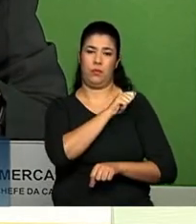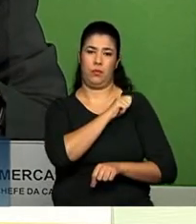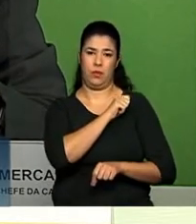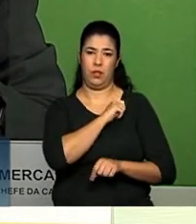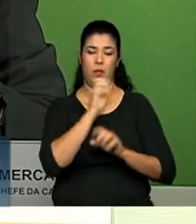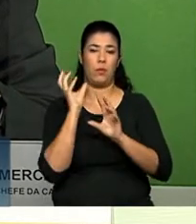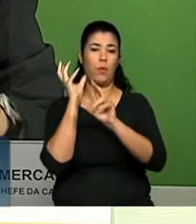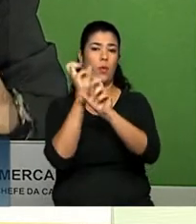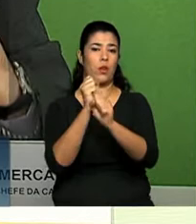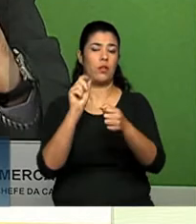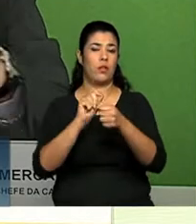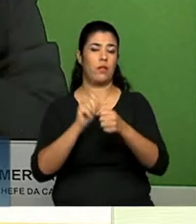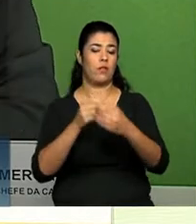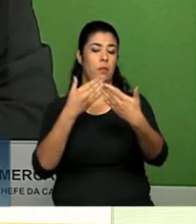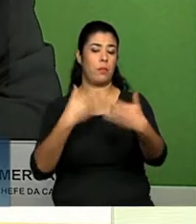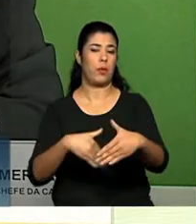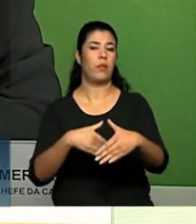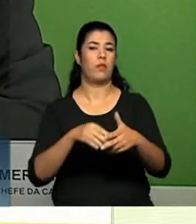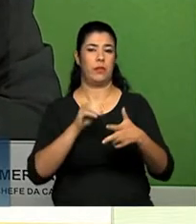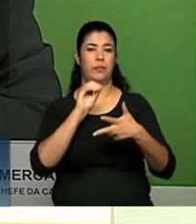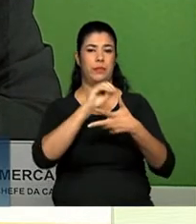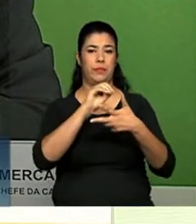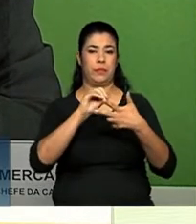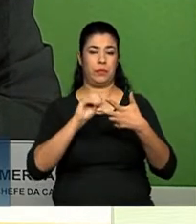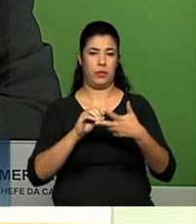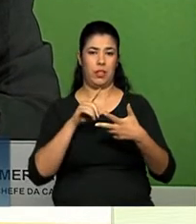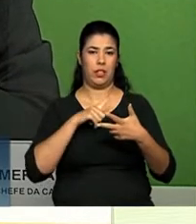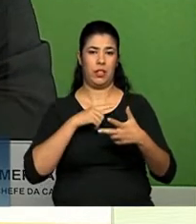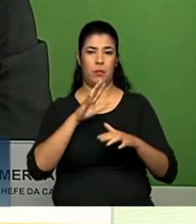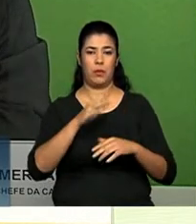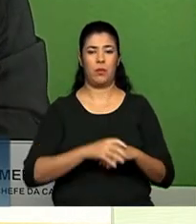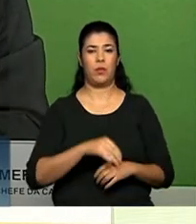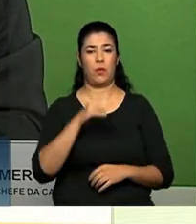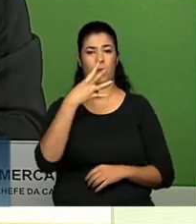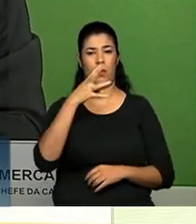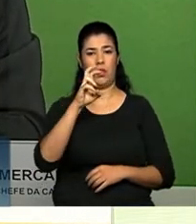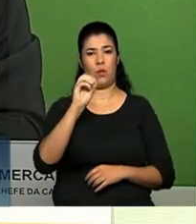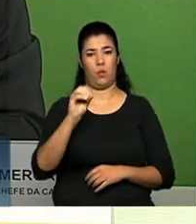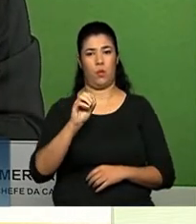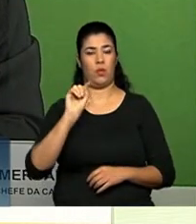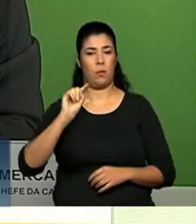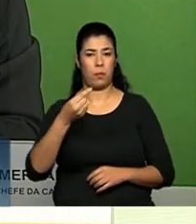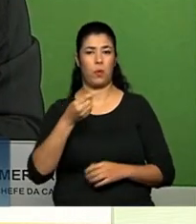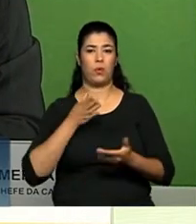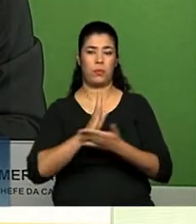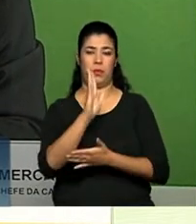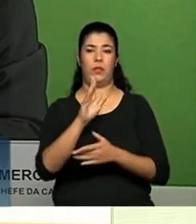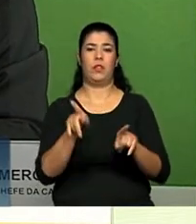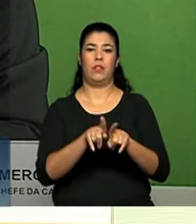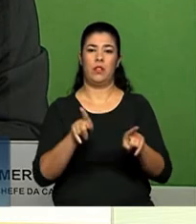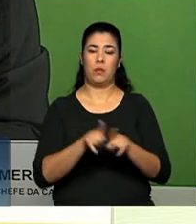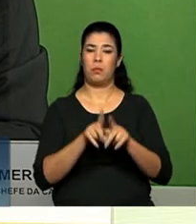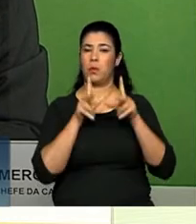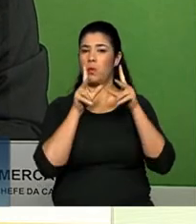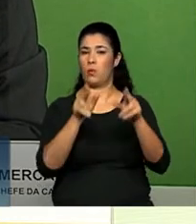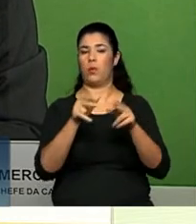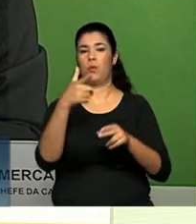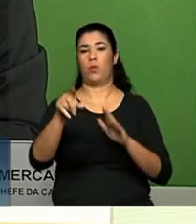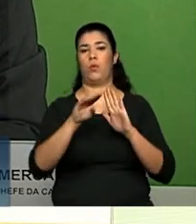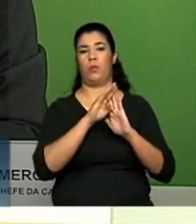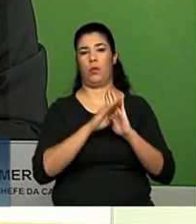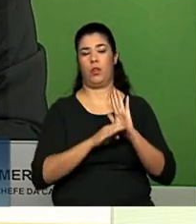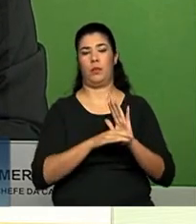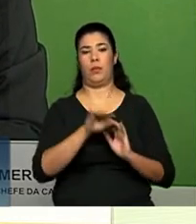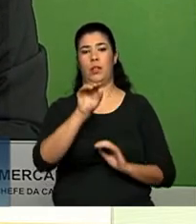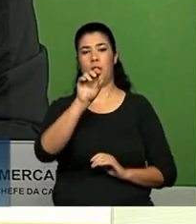notas que recebem no Enem, tem que ter no mínimo 450 pontos. É o que ele faz no Sisu, que é um portal único também, que é o